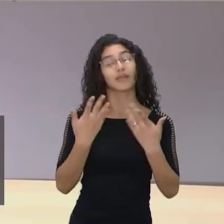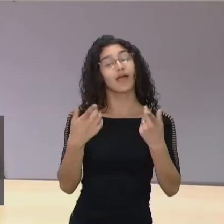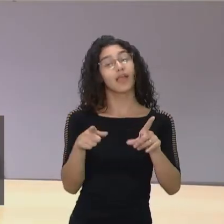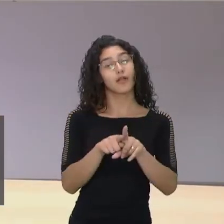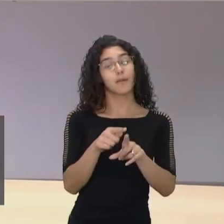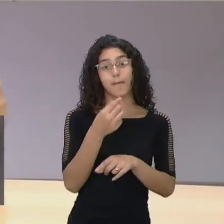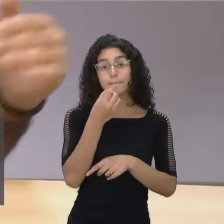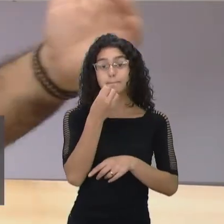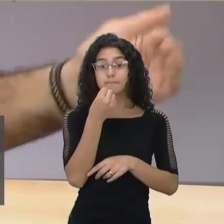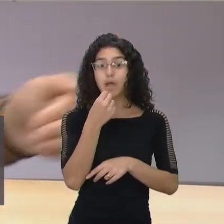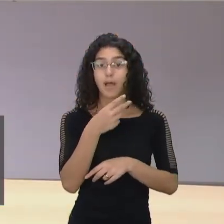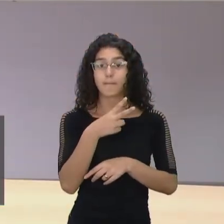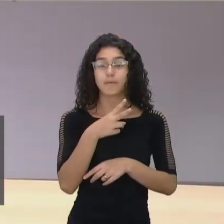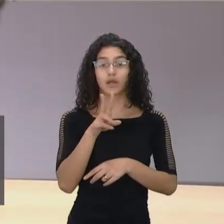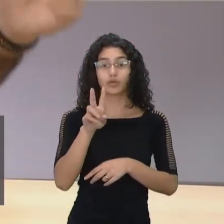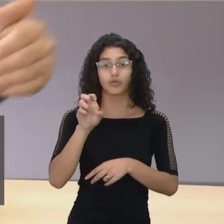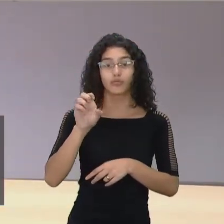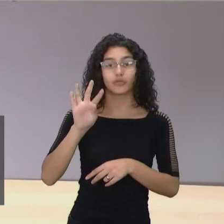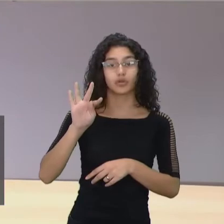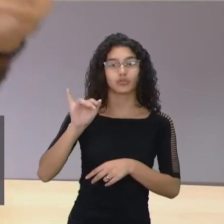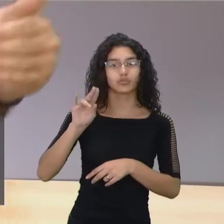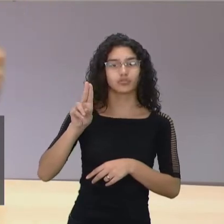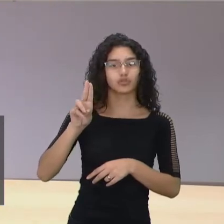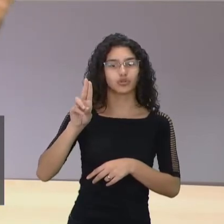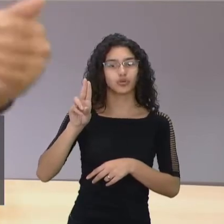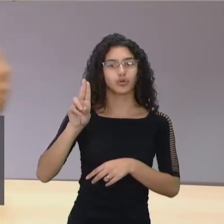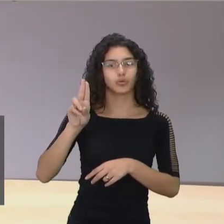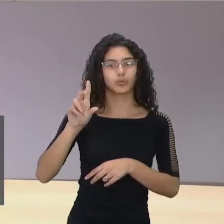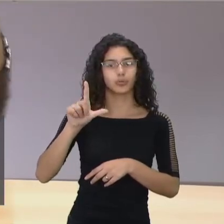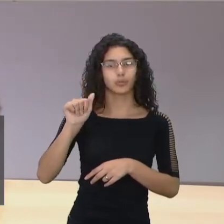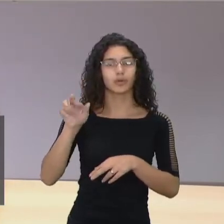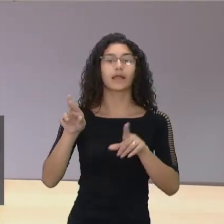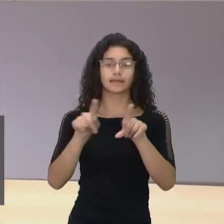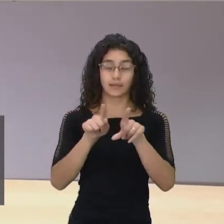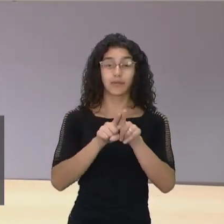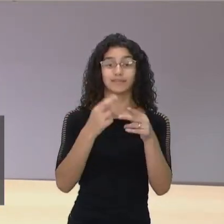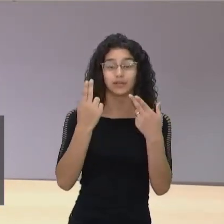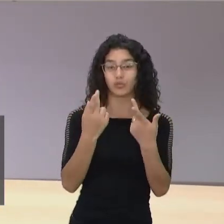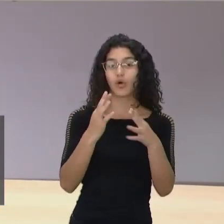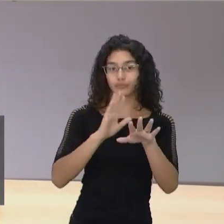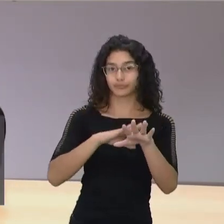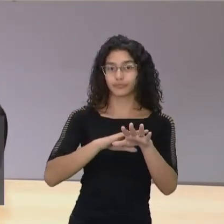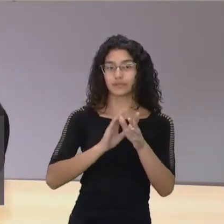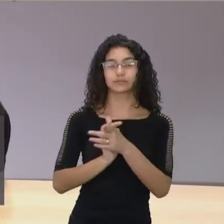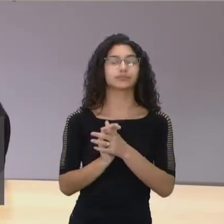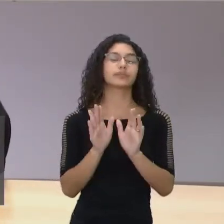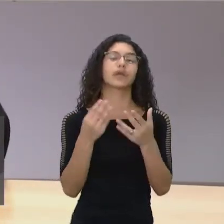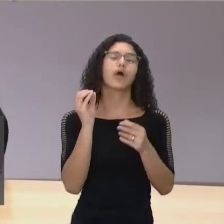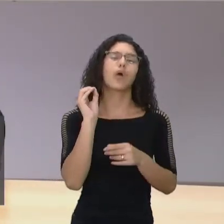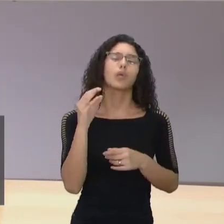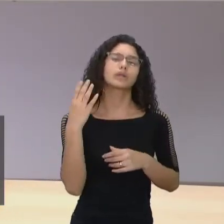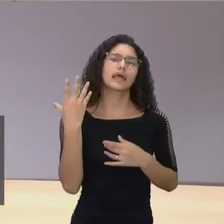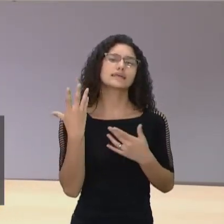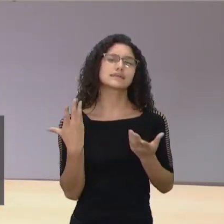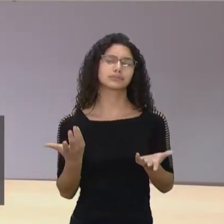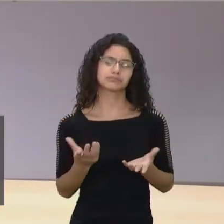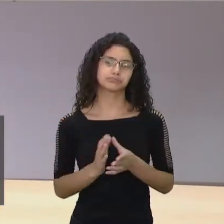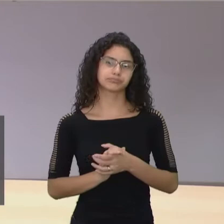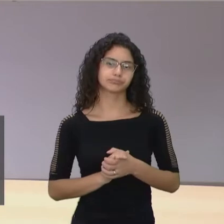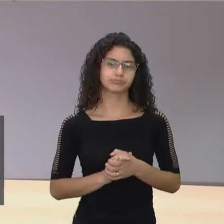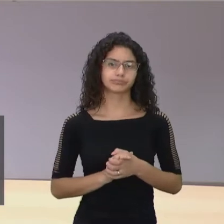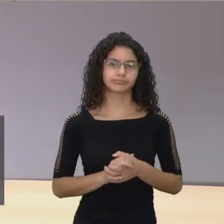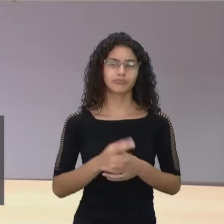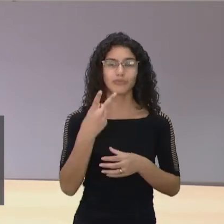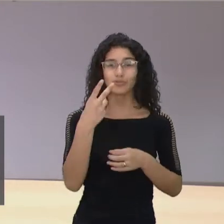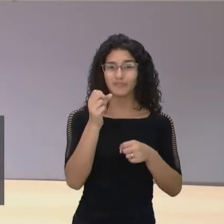boa parte dos vestibulares também eram feitos nesse modelo, nessa lógica. E aí o que acontece? Dos últimos